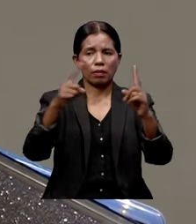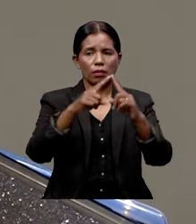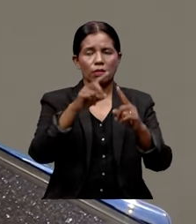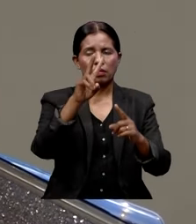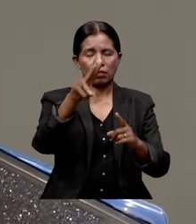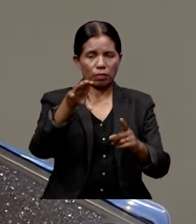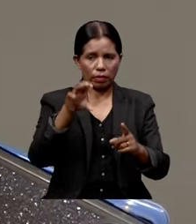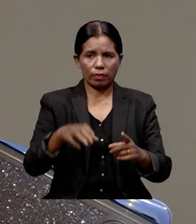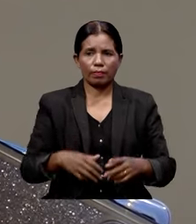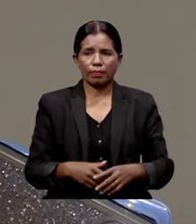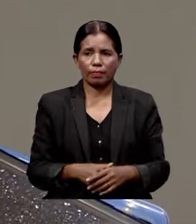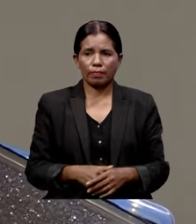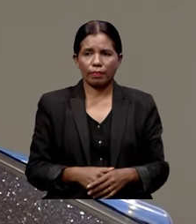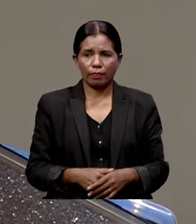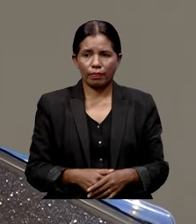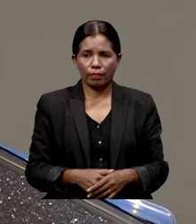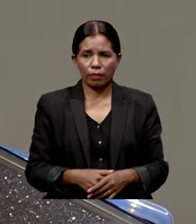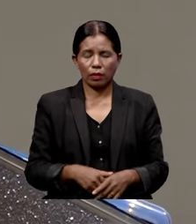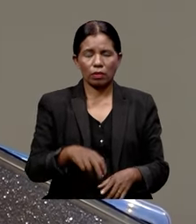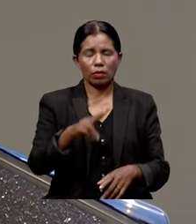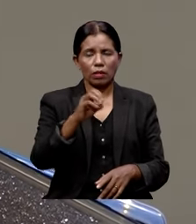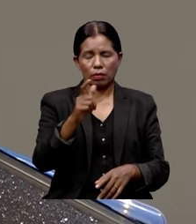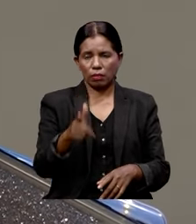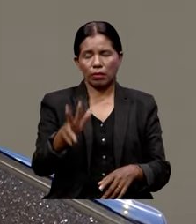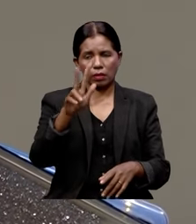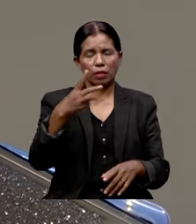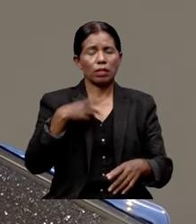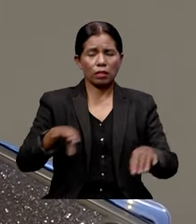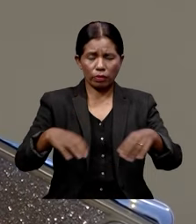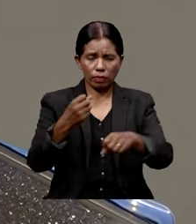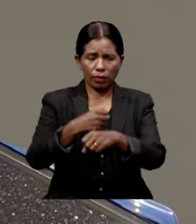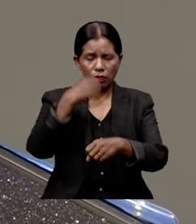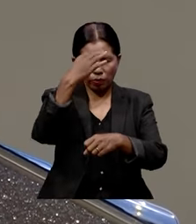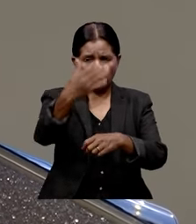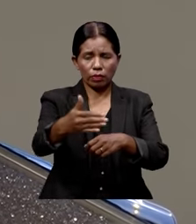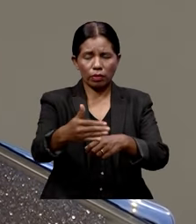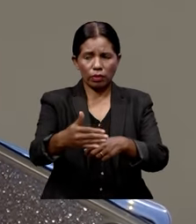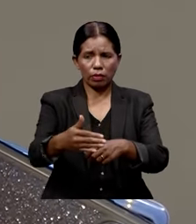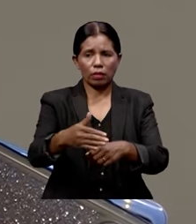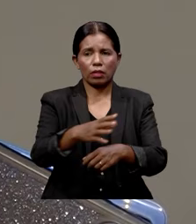200. Ya, ida shmili kiti no ita esforso ba oin ne ita kar reduce tam ba iha